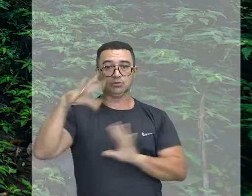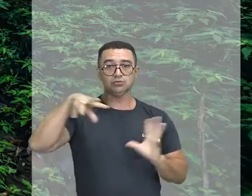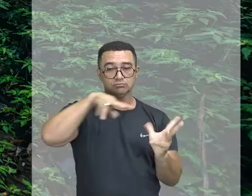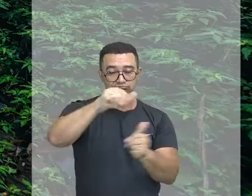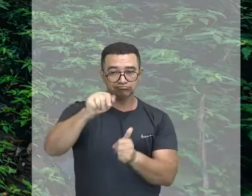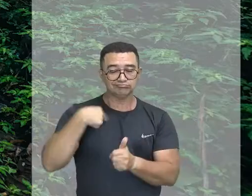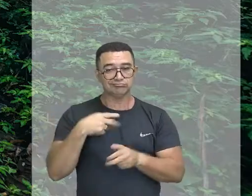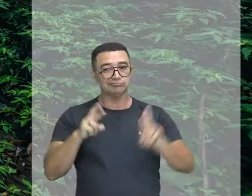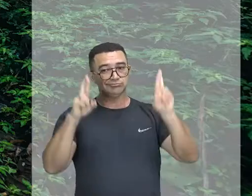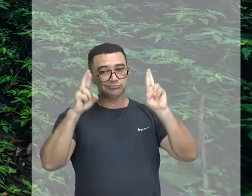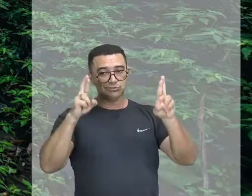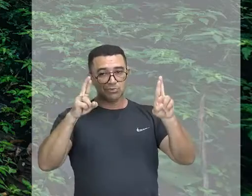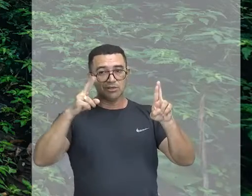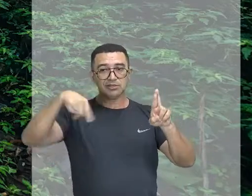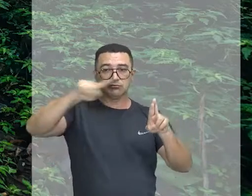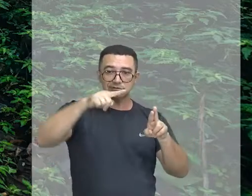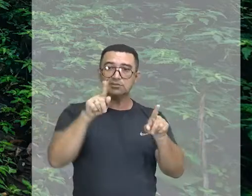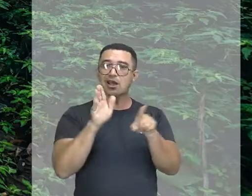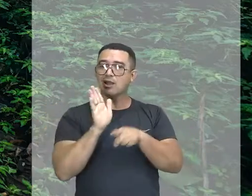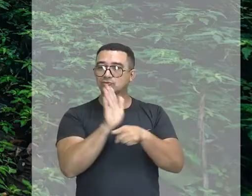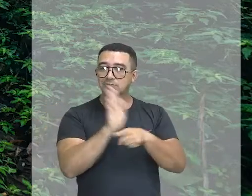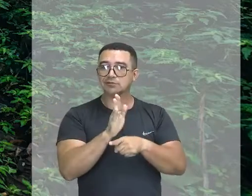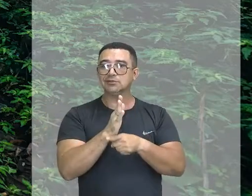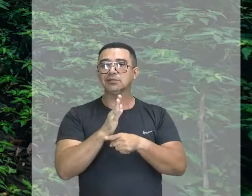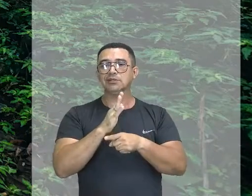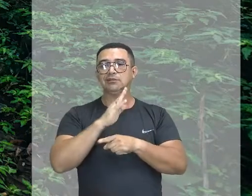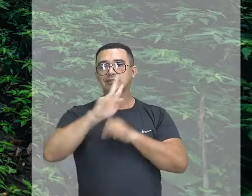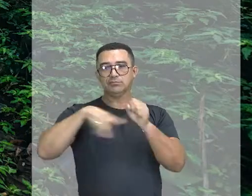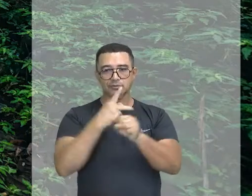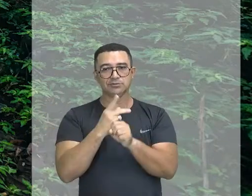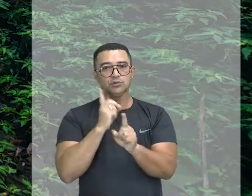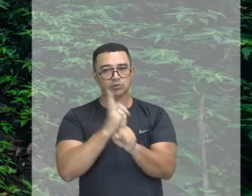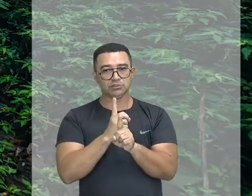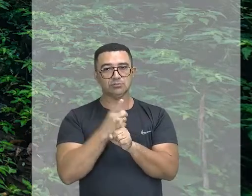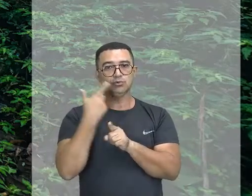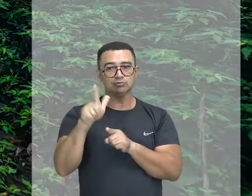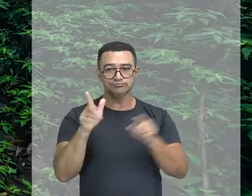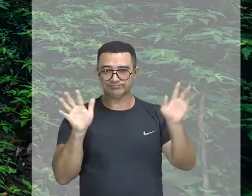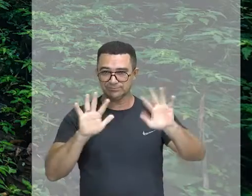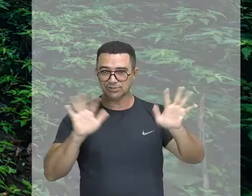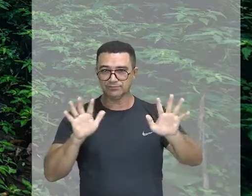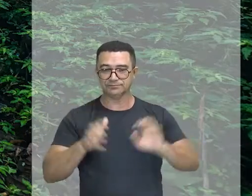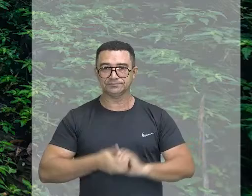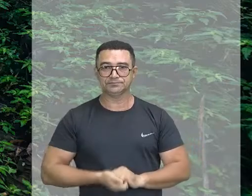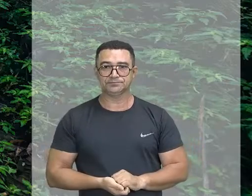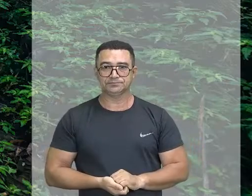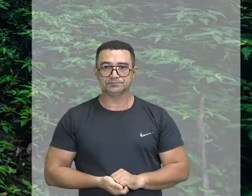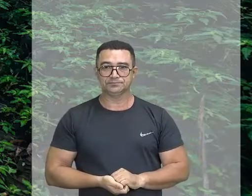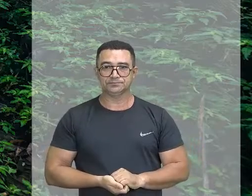ter contribuído com os estudos de vocês e até uma próxima oportunidade. Tchau, tchau. Fiquem bem.